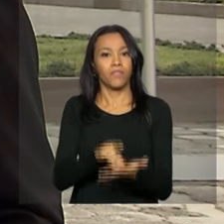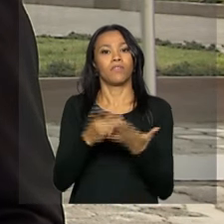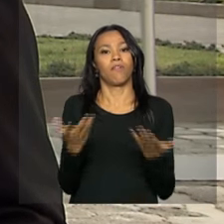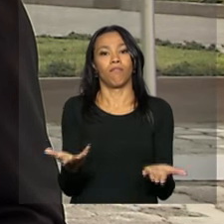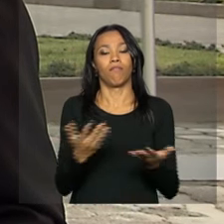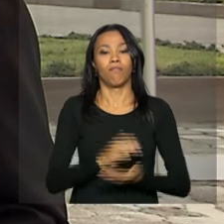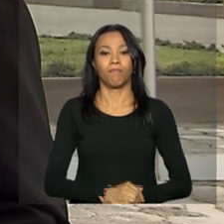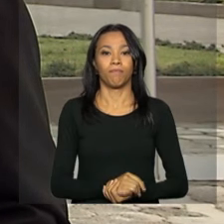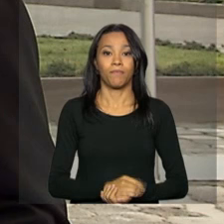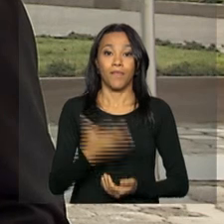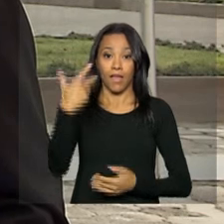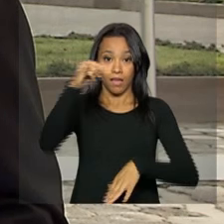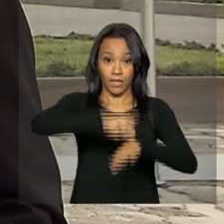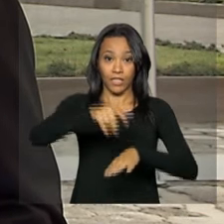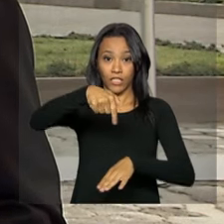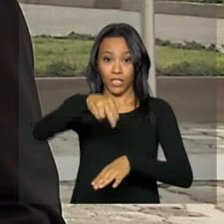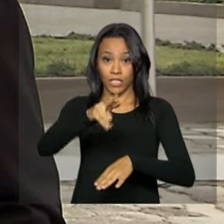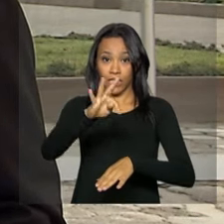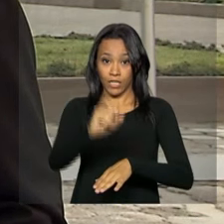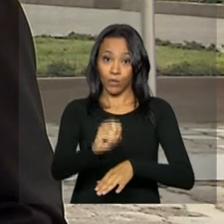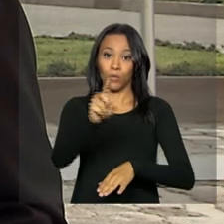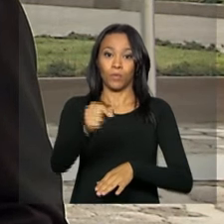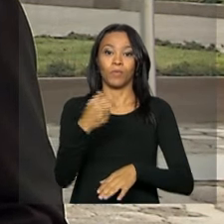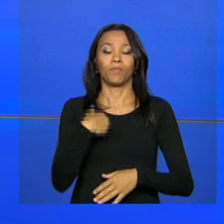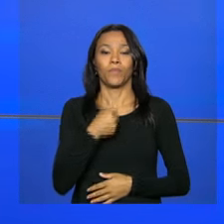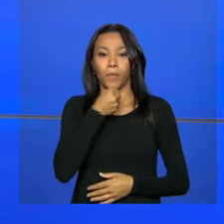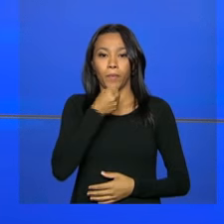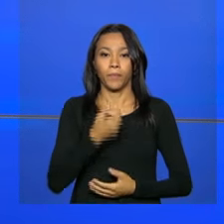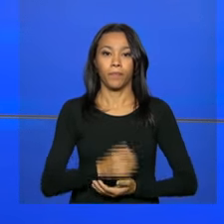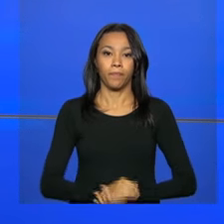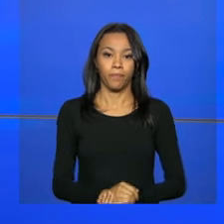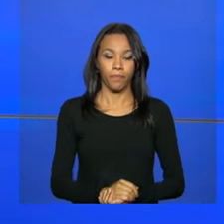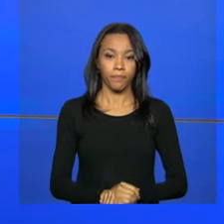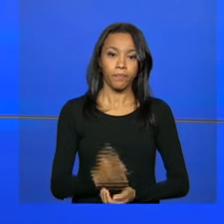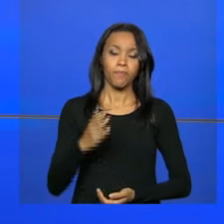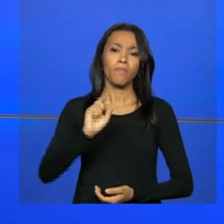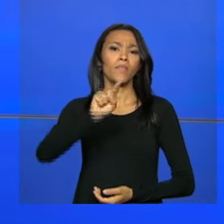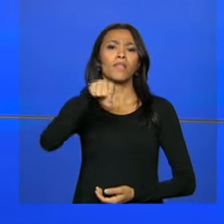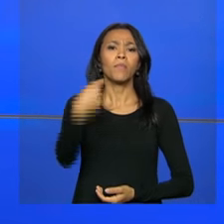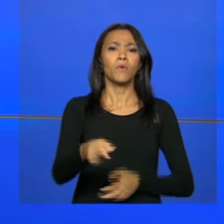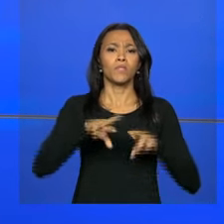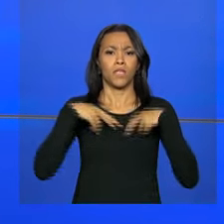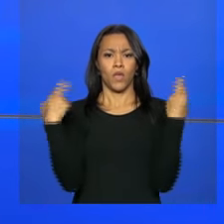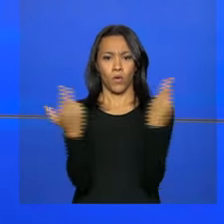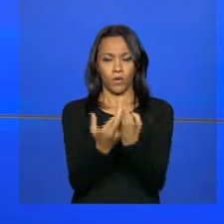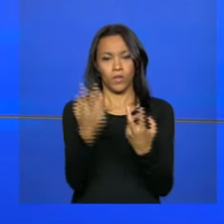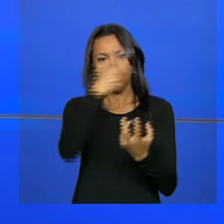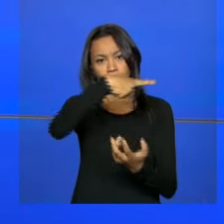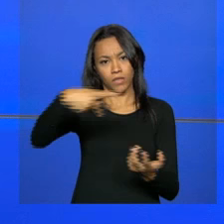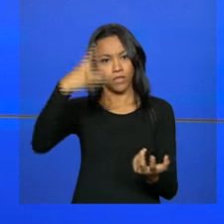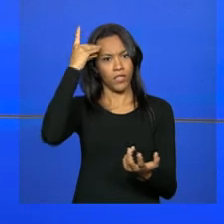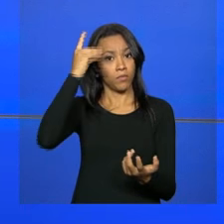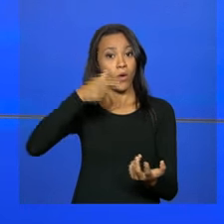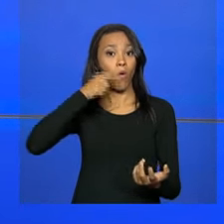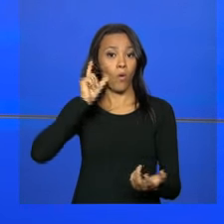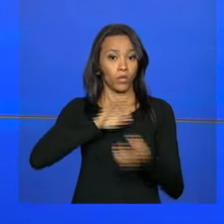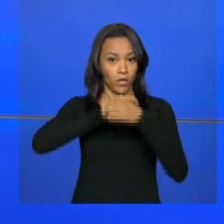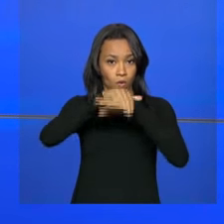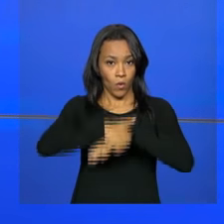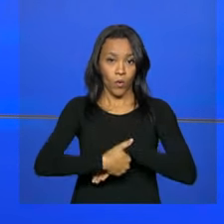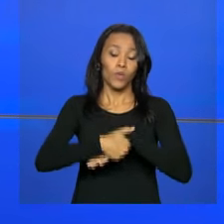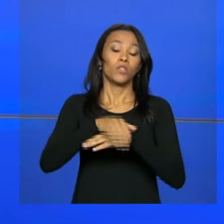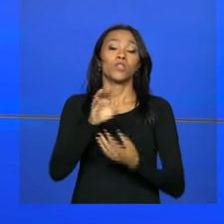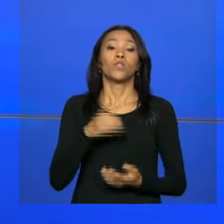ao país de quito no Equador Ricardo carandina após se reunir com a presidenta Dilma russef ontem à noite o